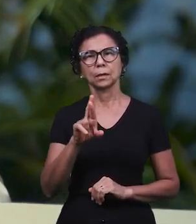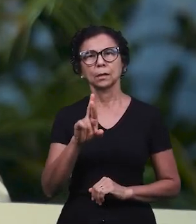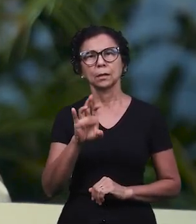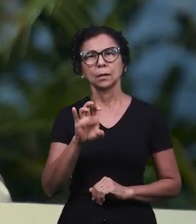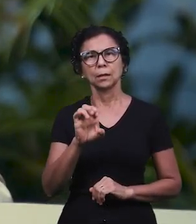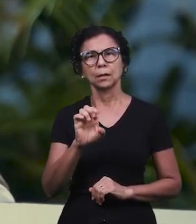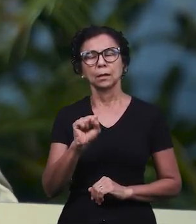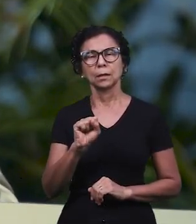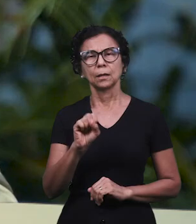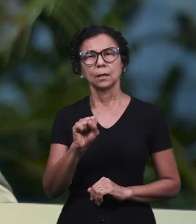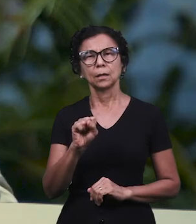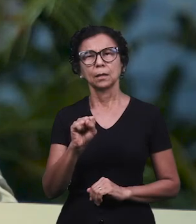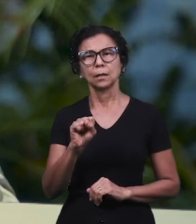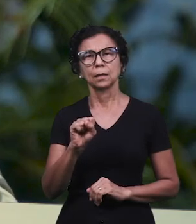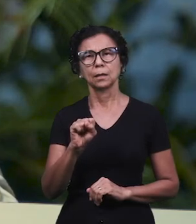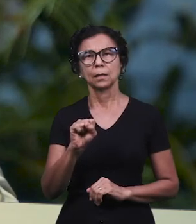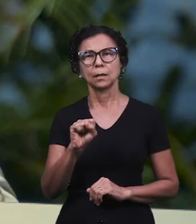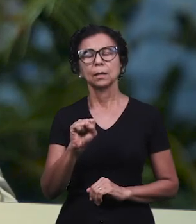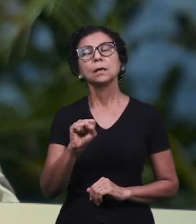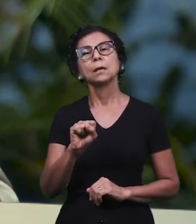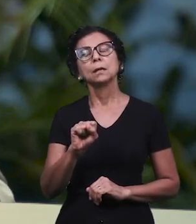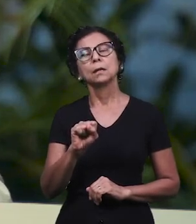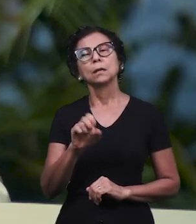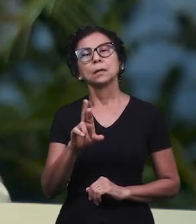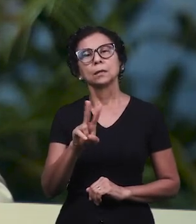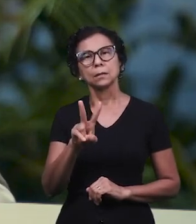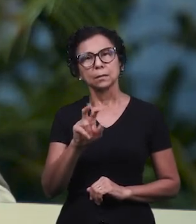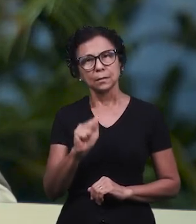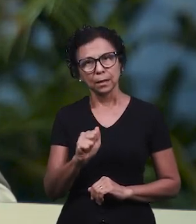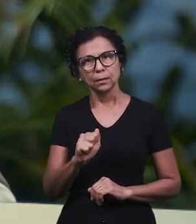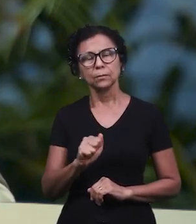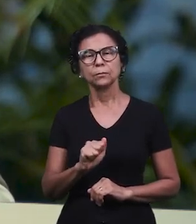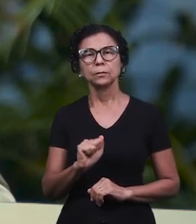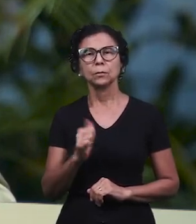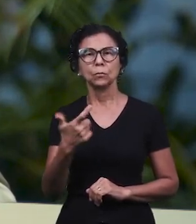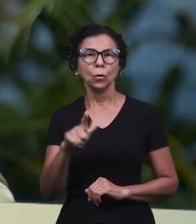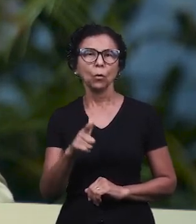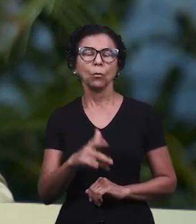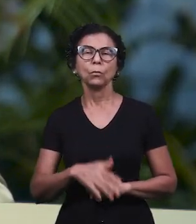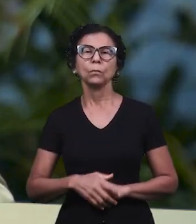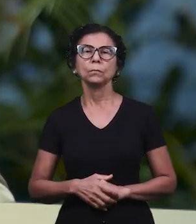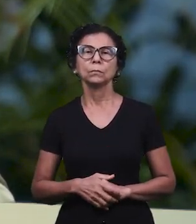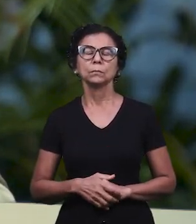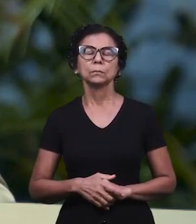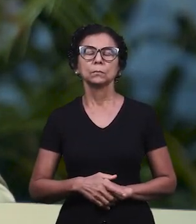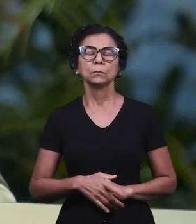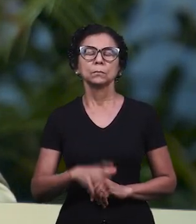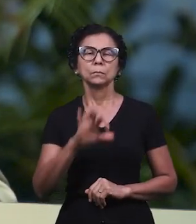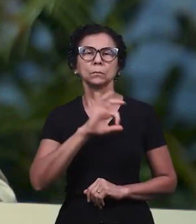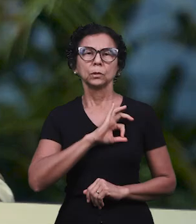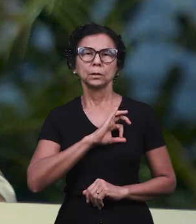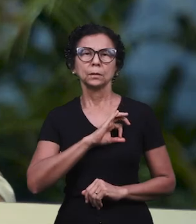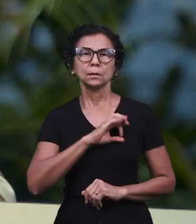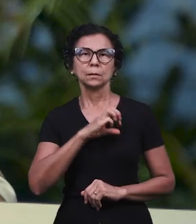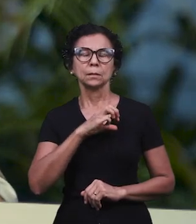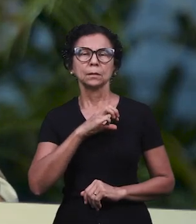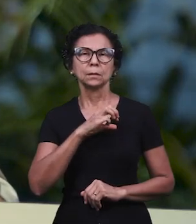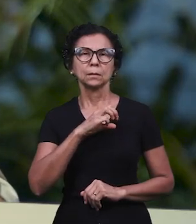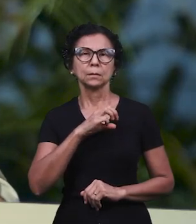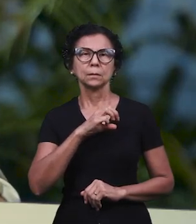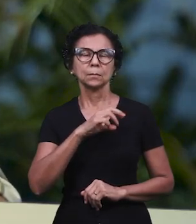civil. Então, naquela ocasião, como eu já tinha feito a AMAN, eu fiz a graduação de engenharia já